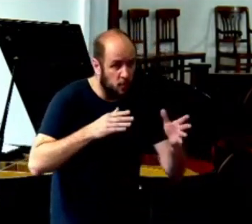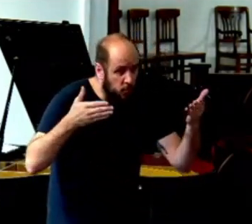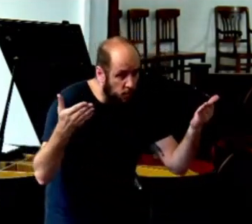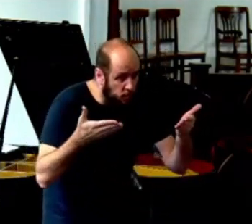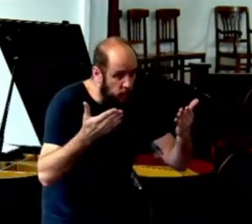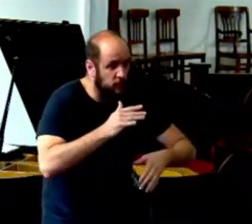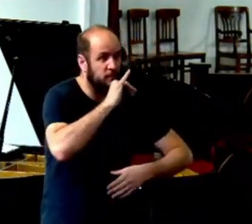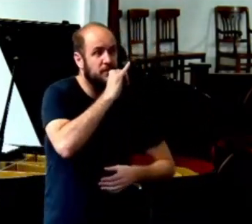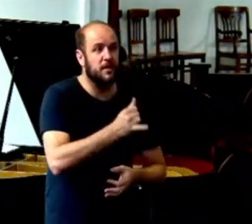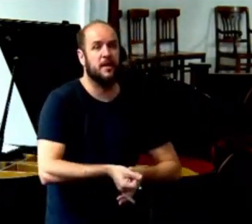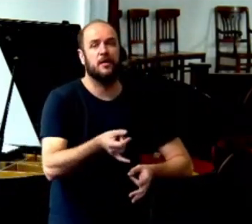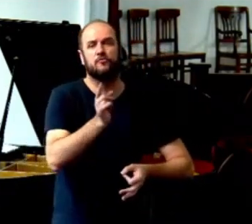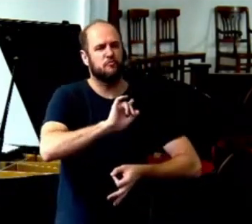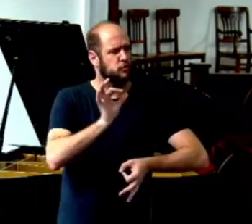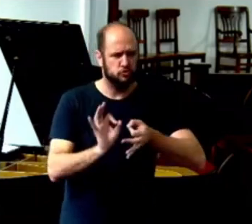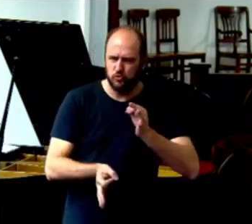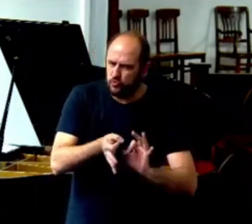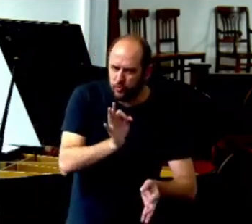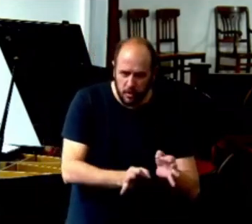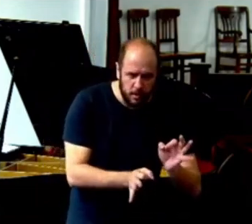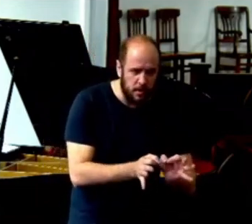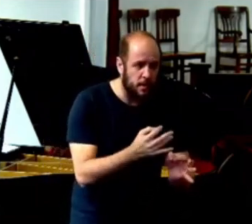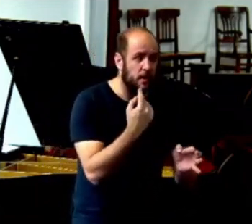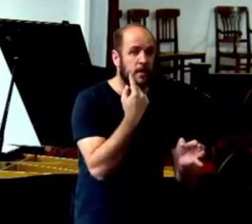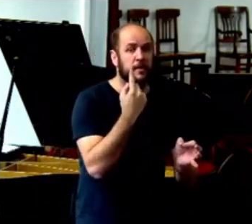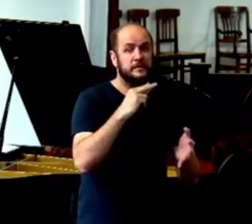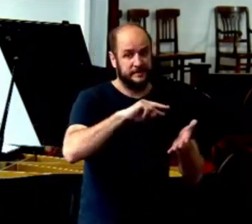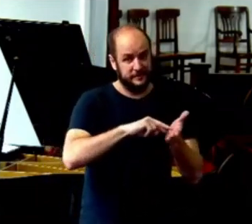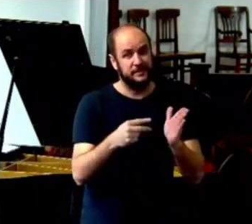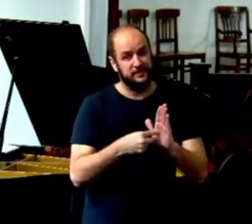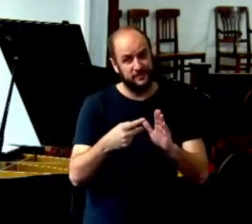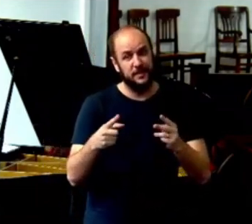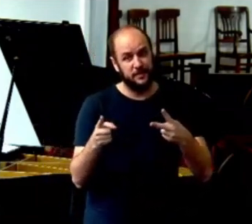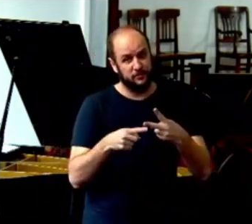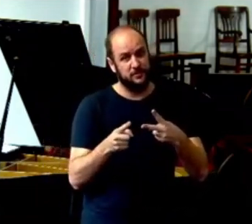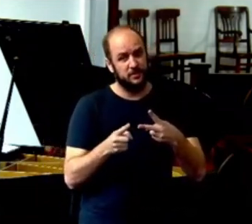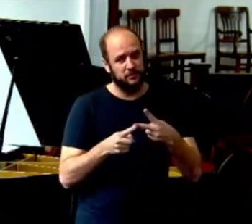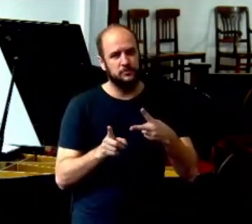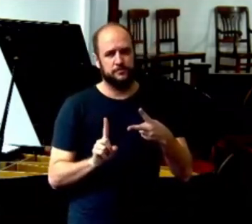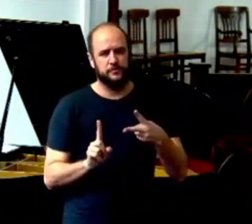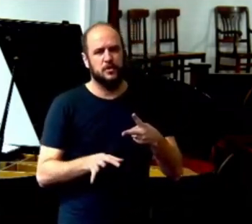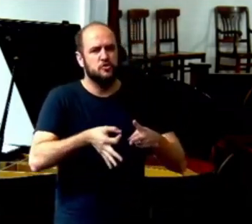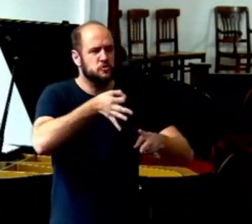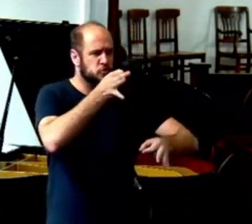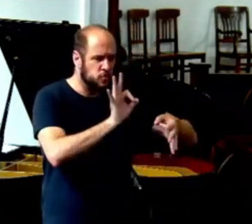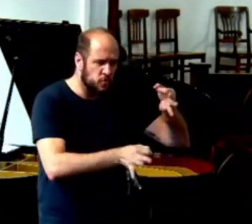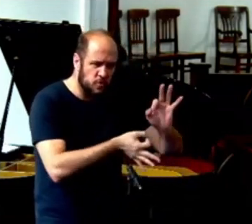quando ele fala não julguem, é a respeito deste sentido, de um